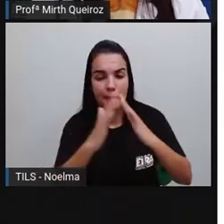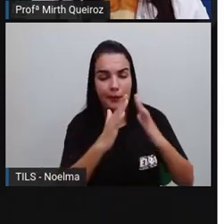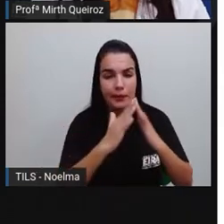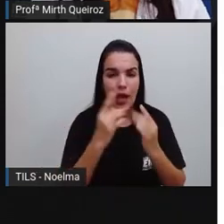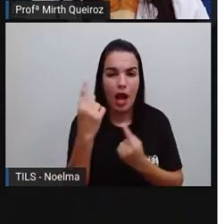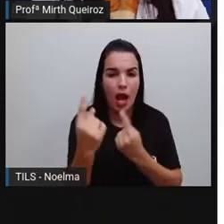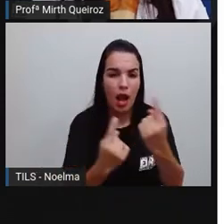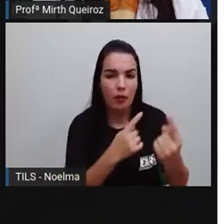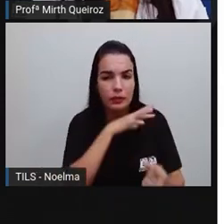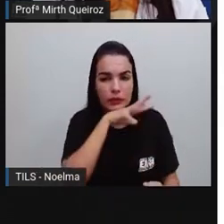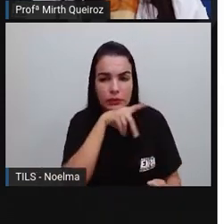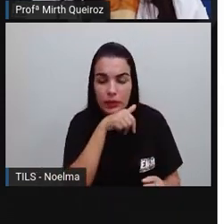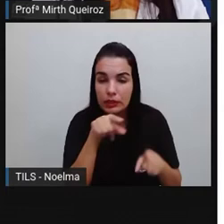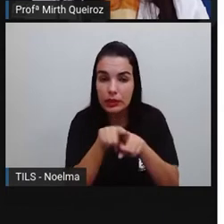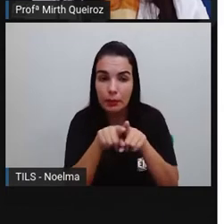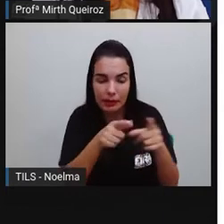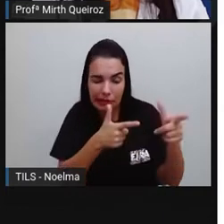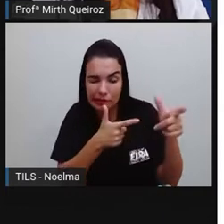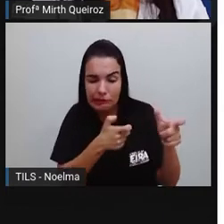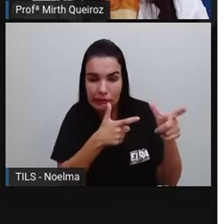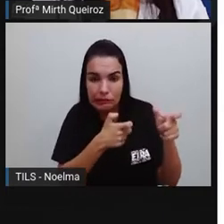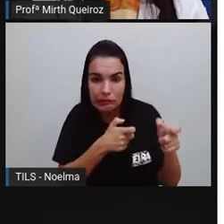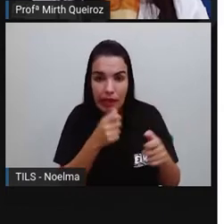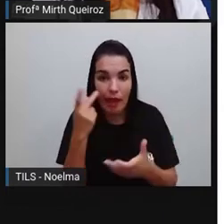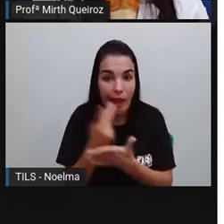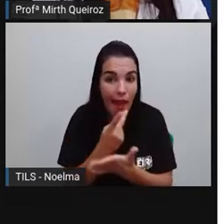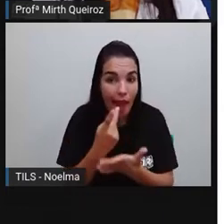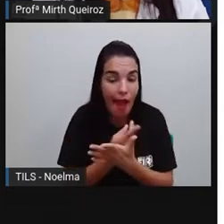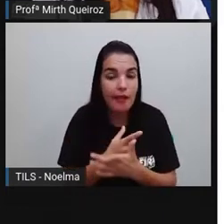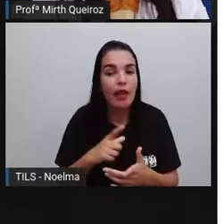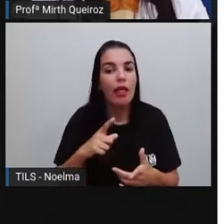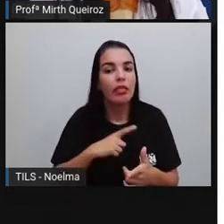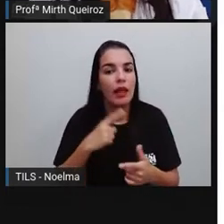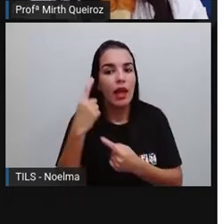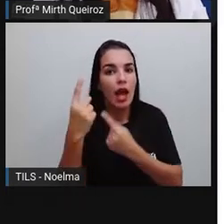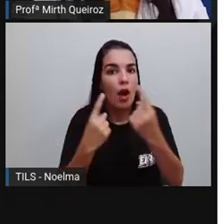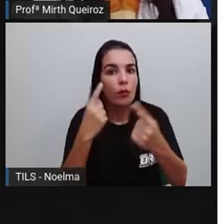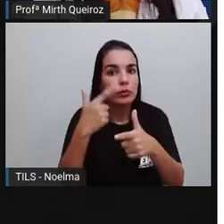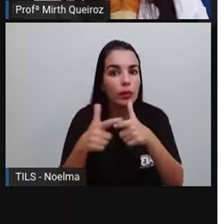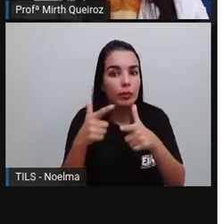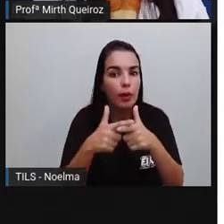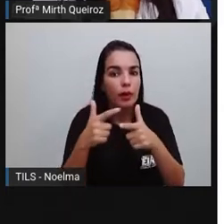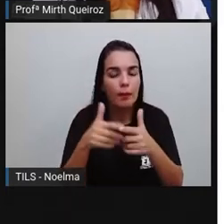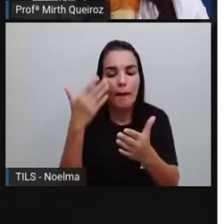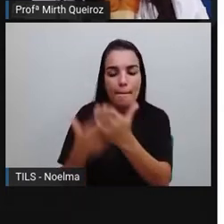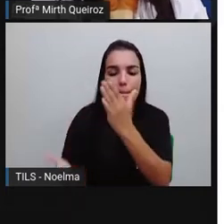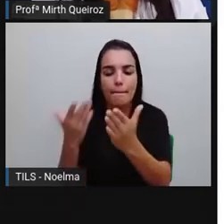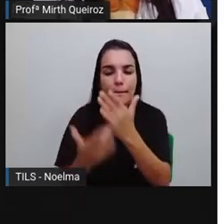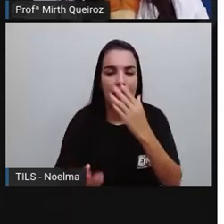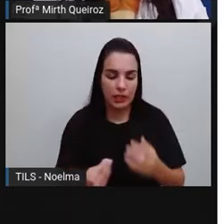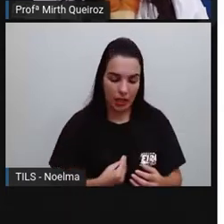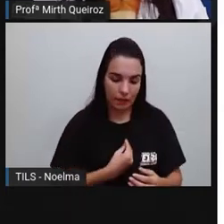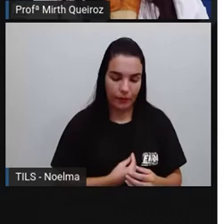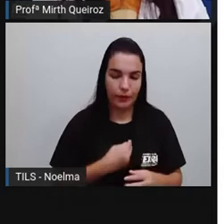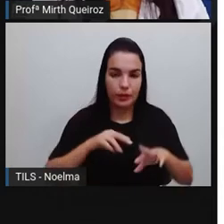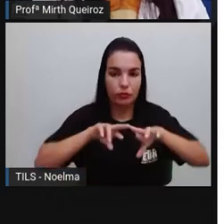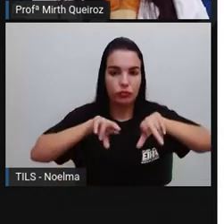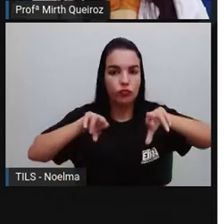espécies e a caça ilegal são alguns dos problemas que ocasionam aí a perda da